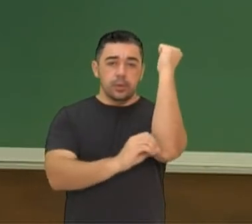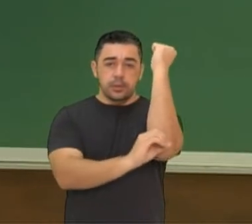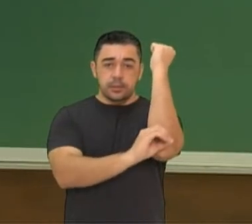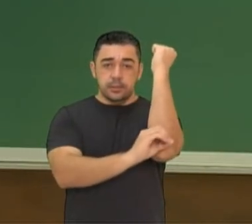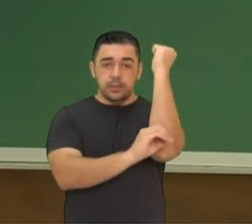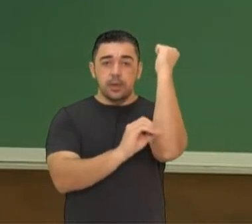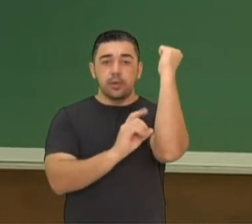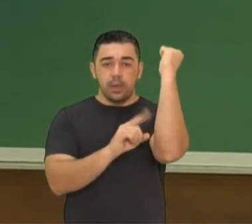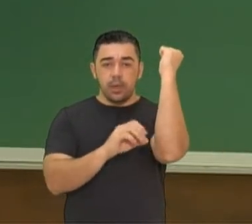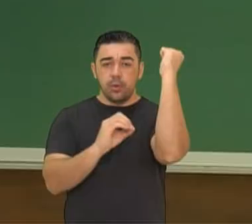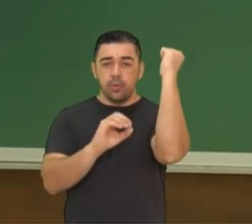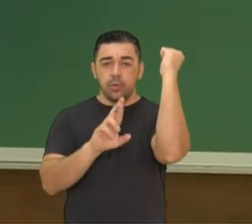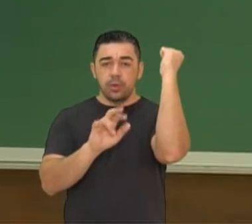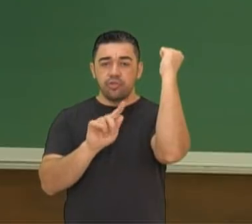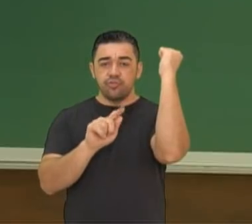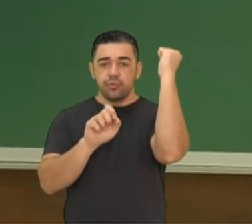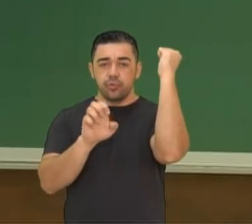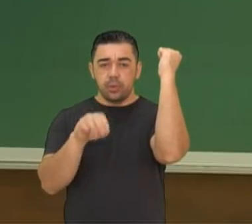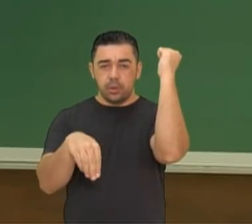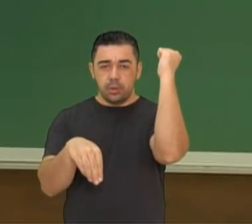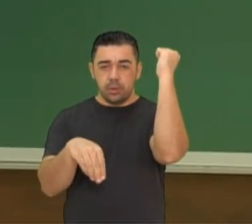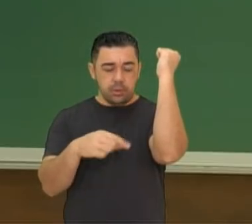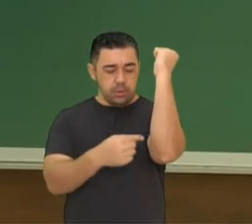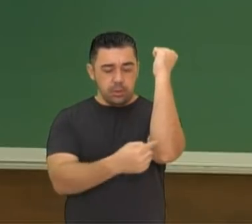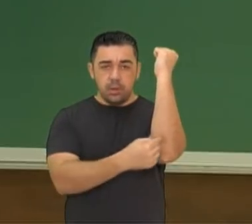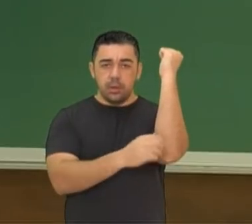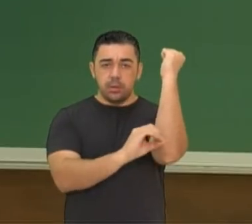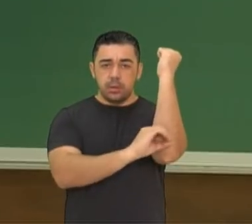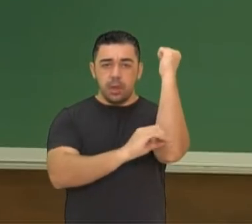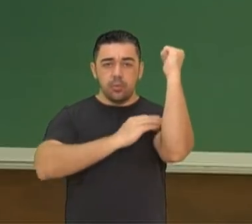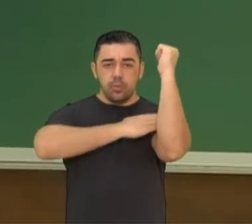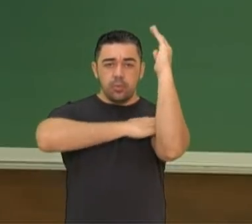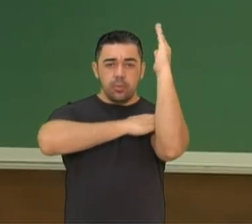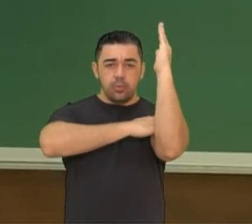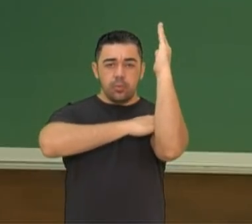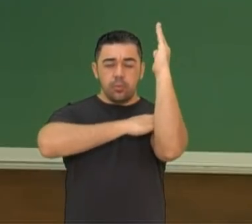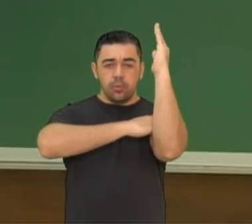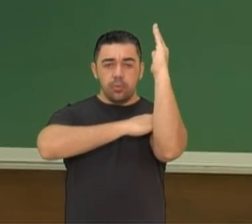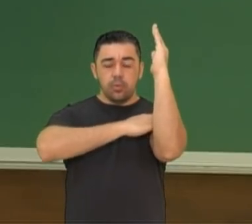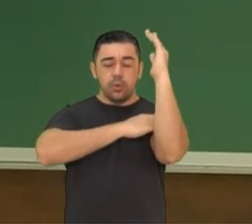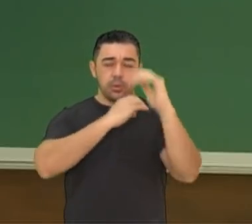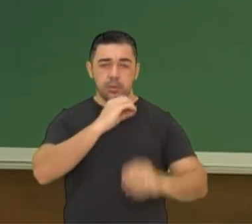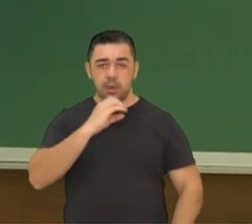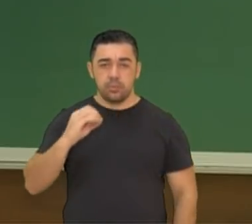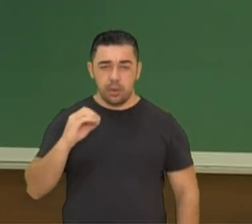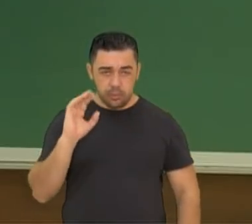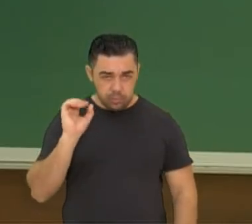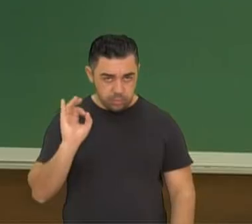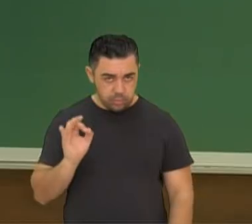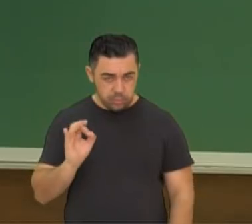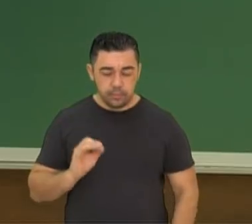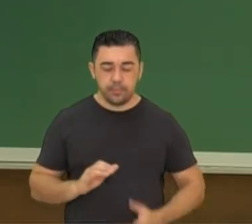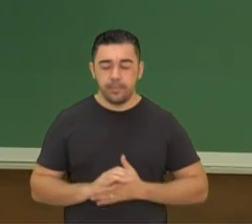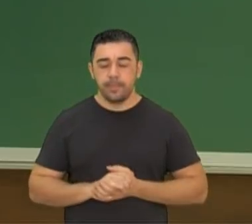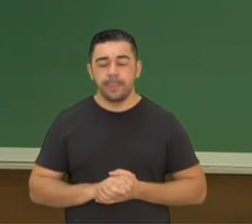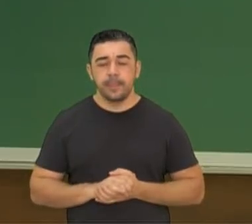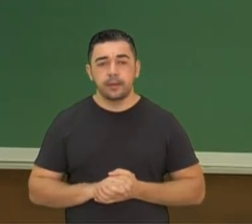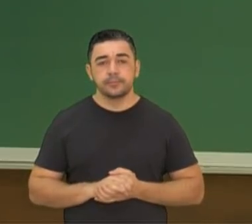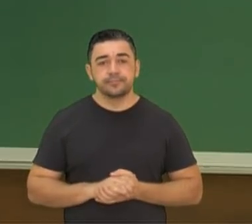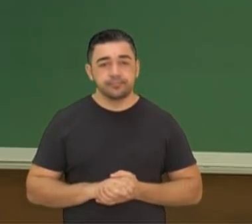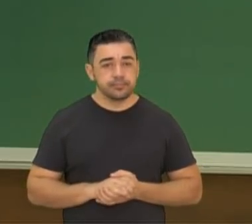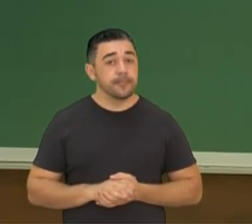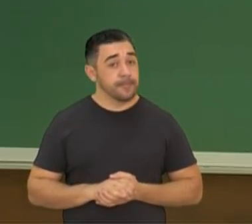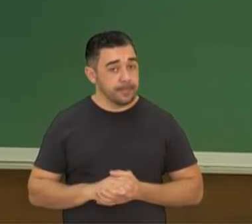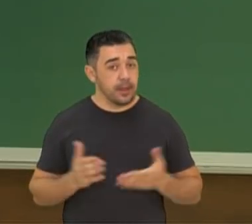num ponto chamado origem, e esse ponto é o ponto 0, 0. Então as duas retas se cruzam no ponto 0 das duas retas numéricas.